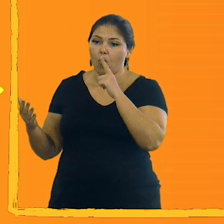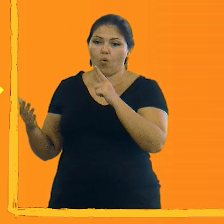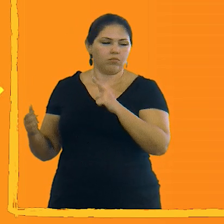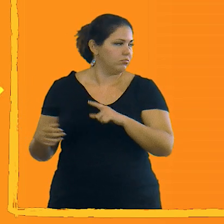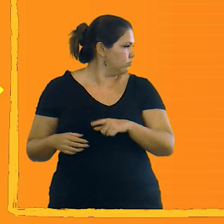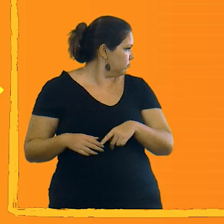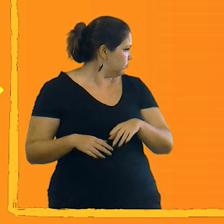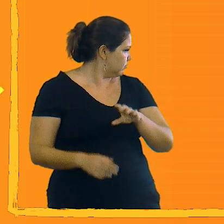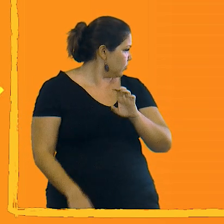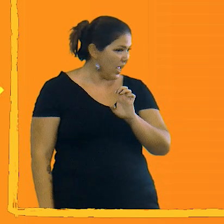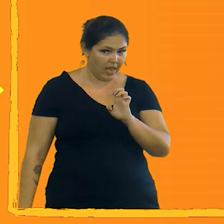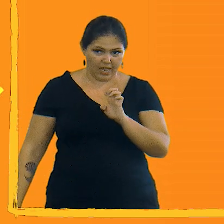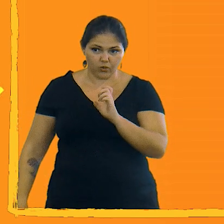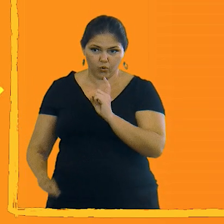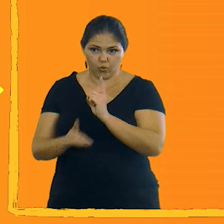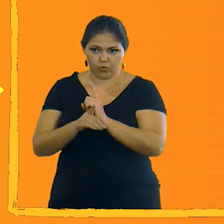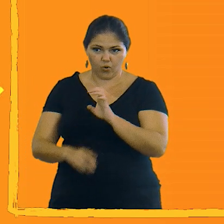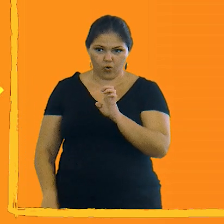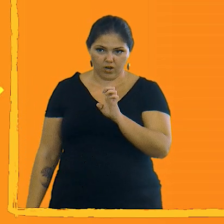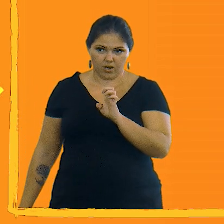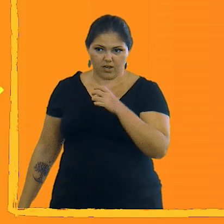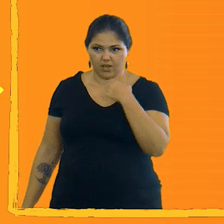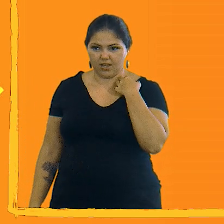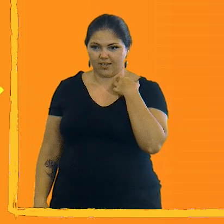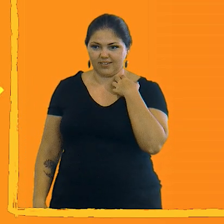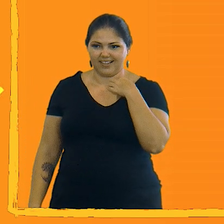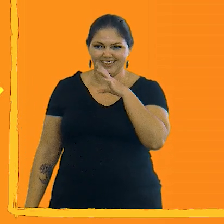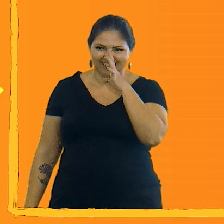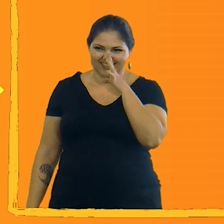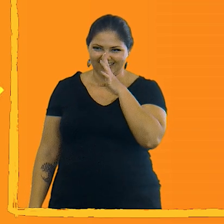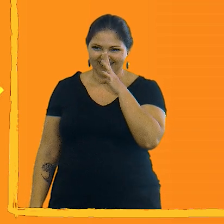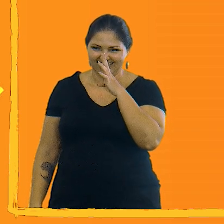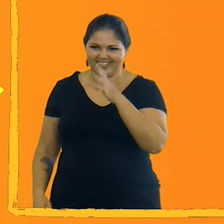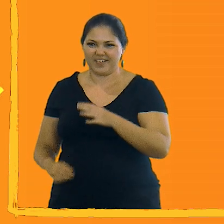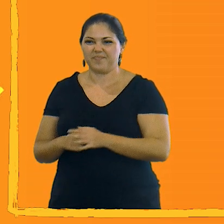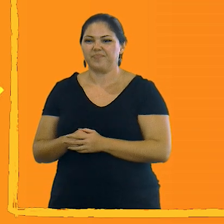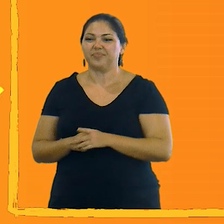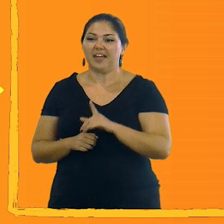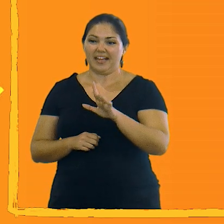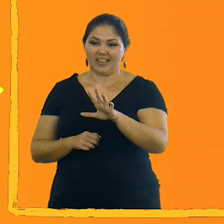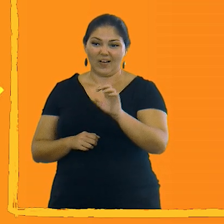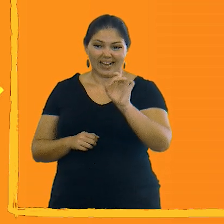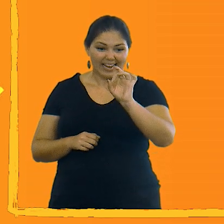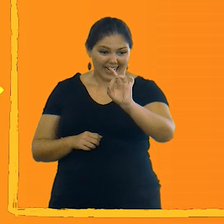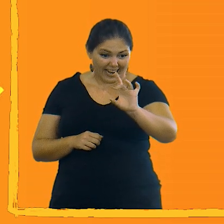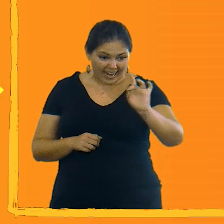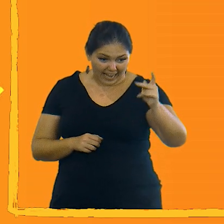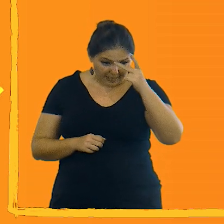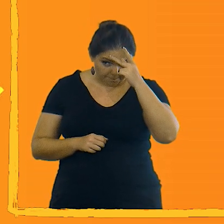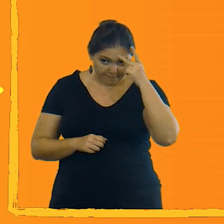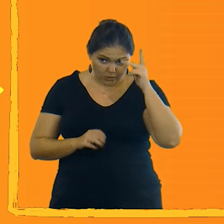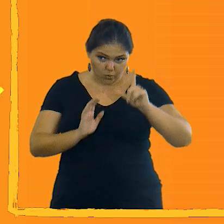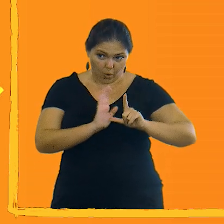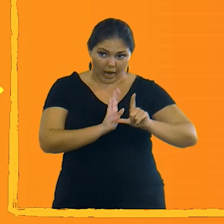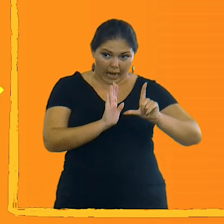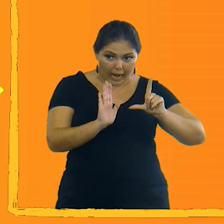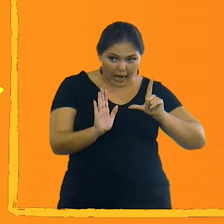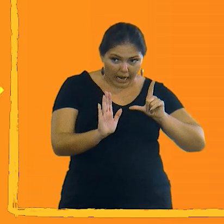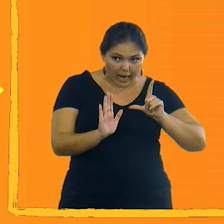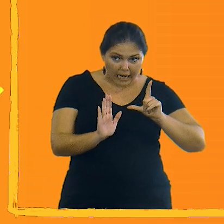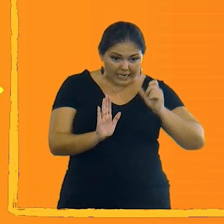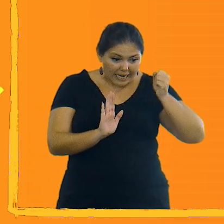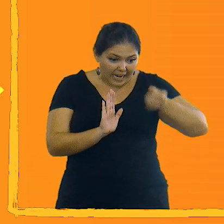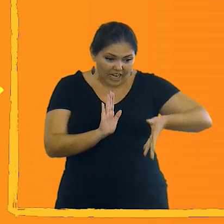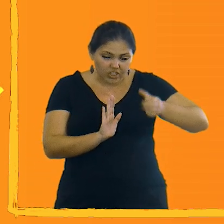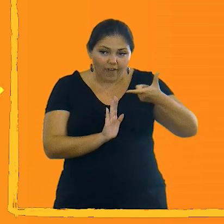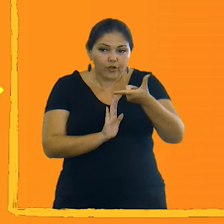em cada morador em média deverá economizar por dia de modo que o reservatório não fique